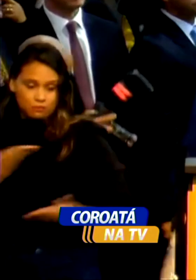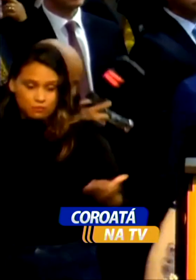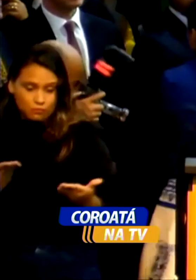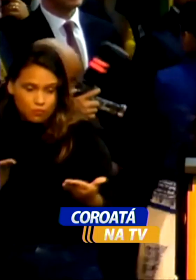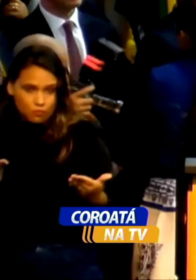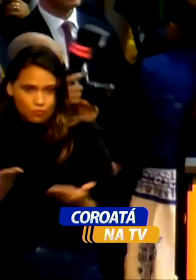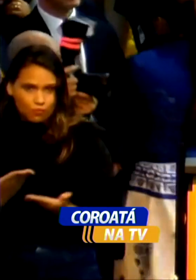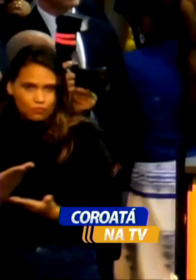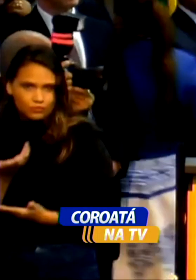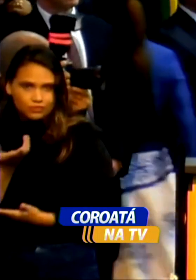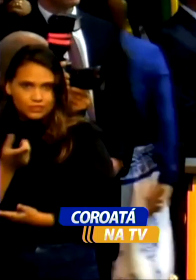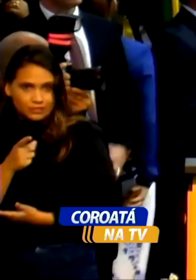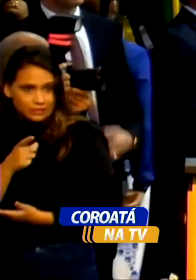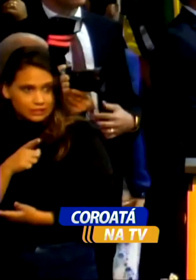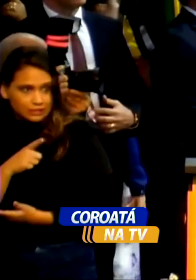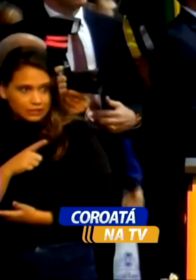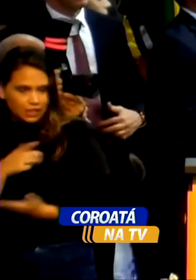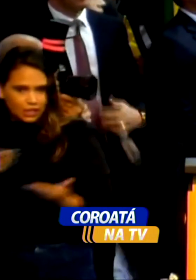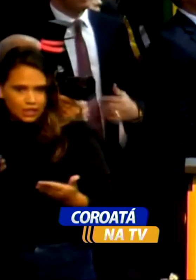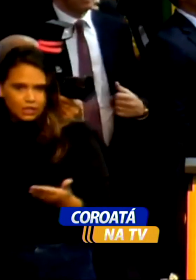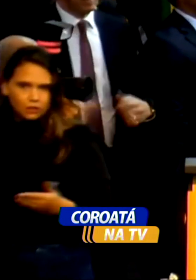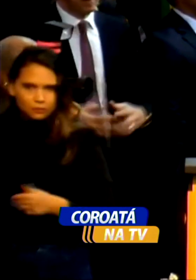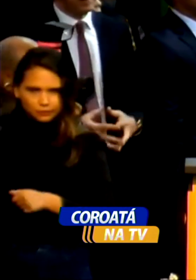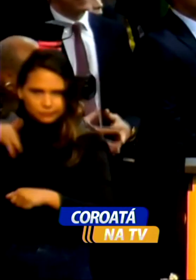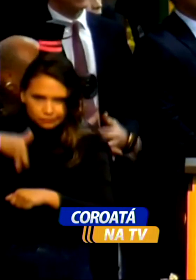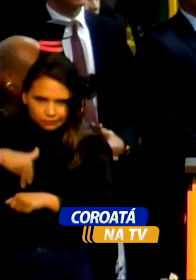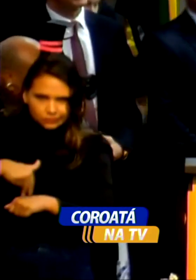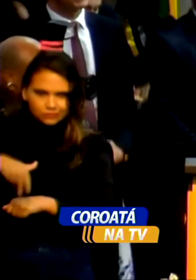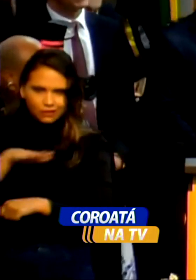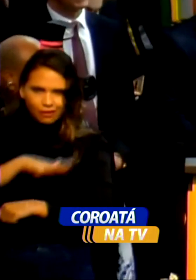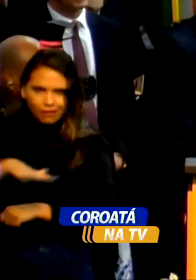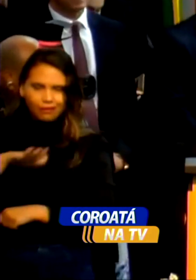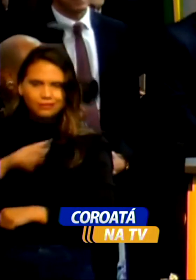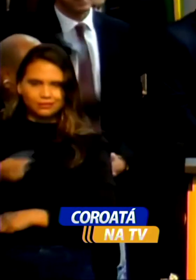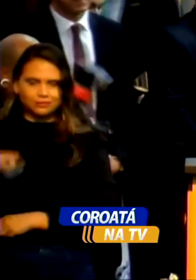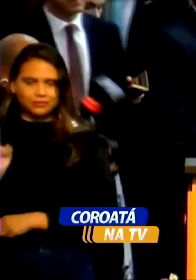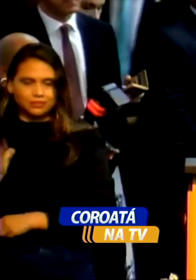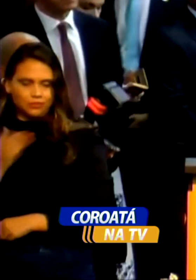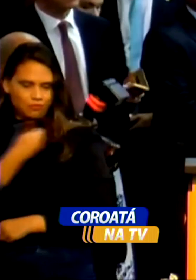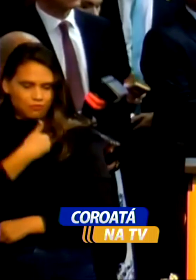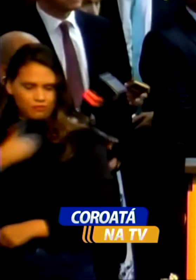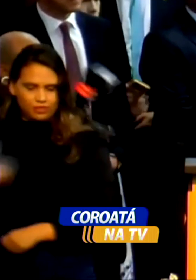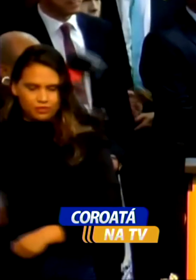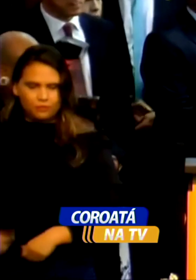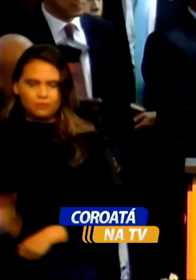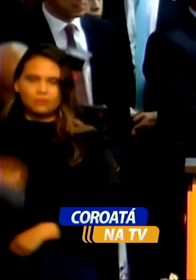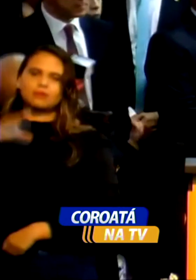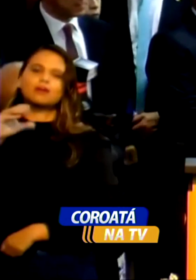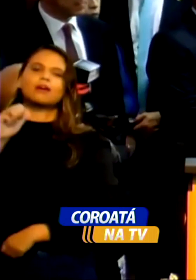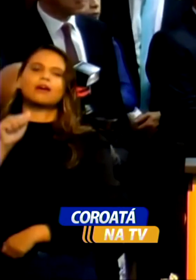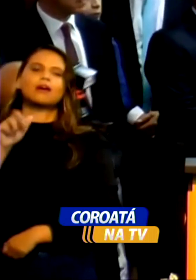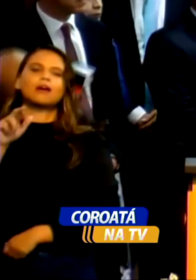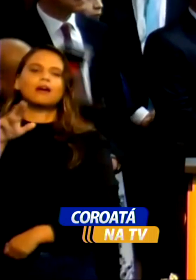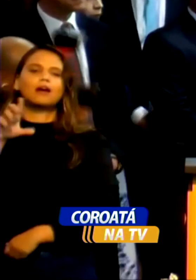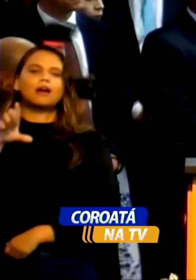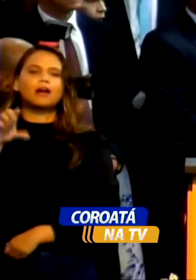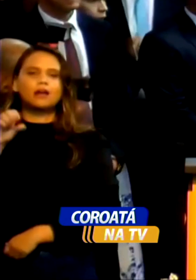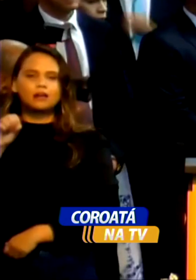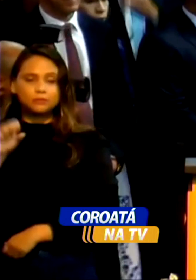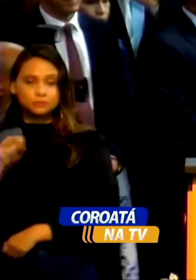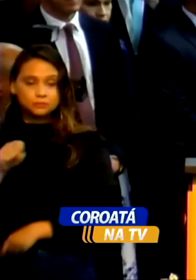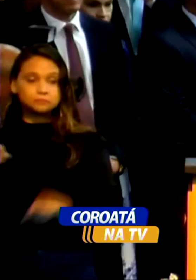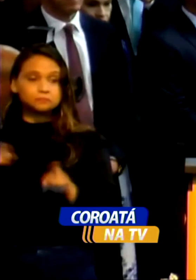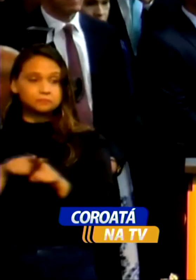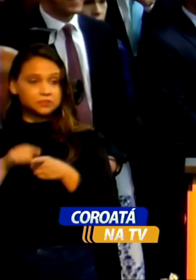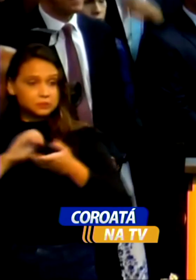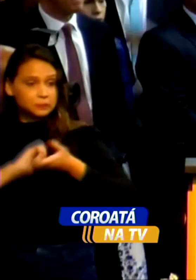uma gestão um brilhantismo no estado do Maranhão nosso querido Governador Carlos Brandão gostaria também